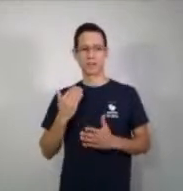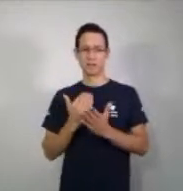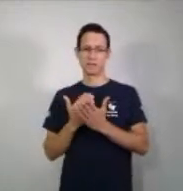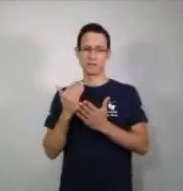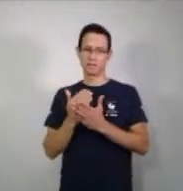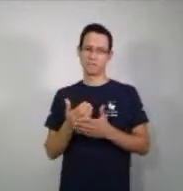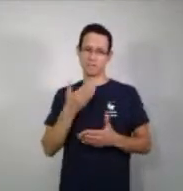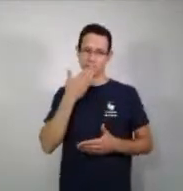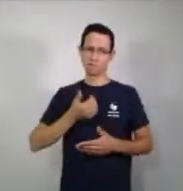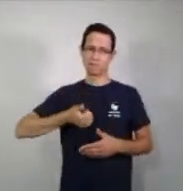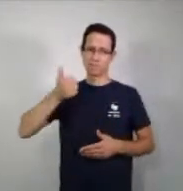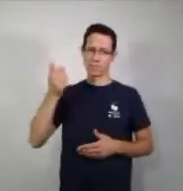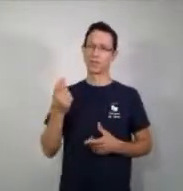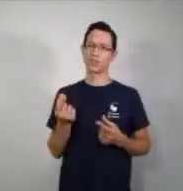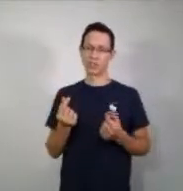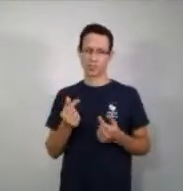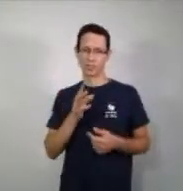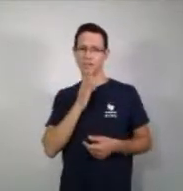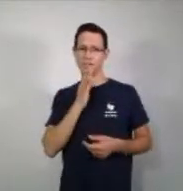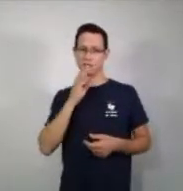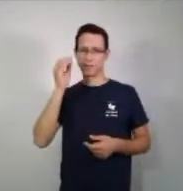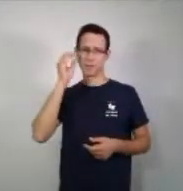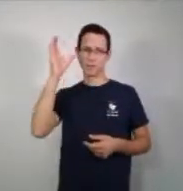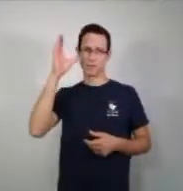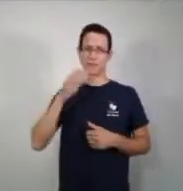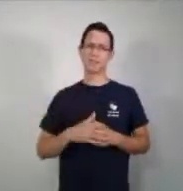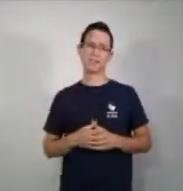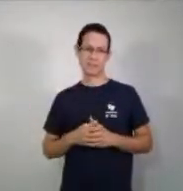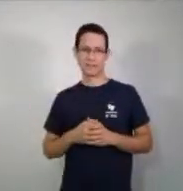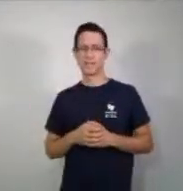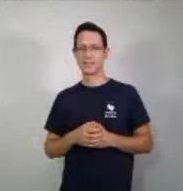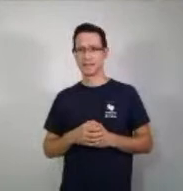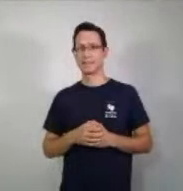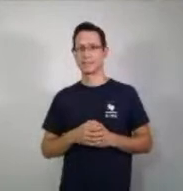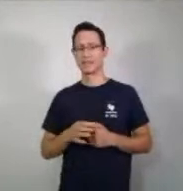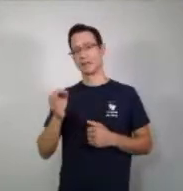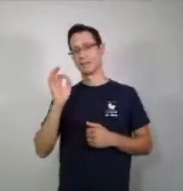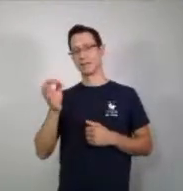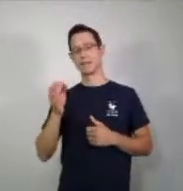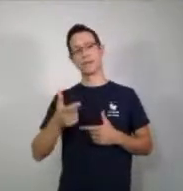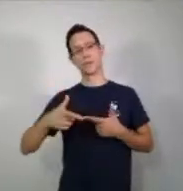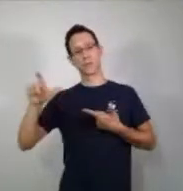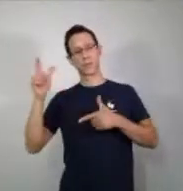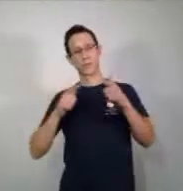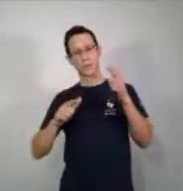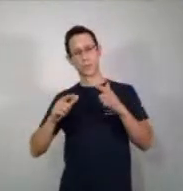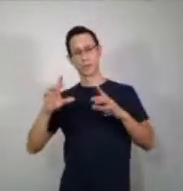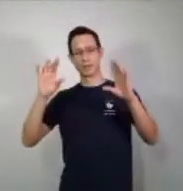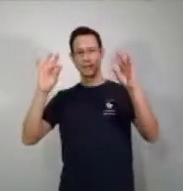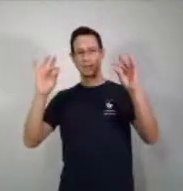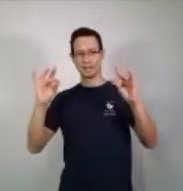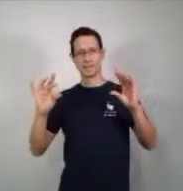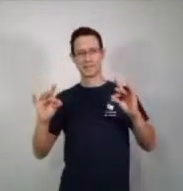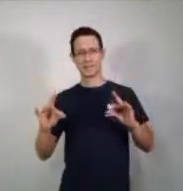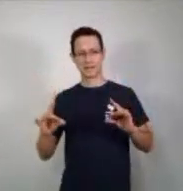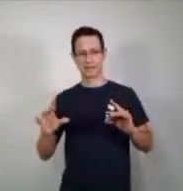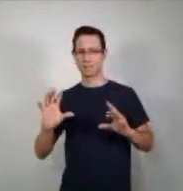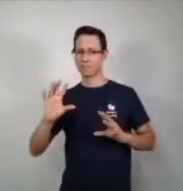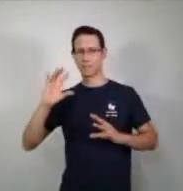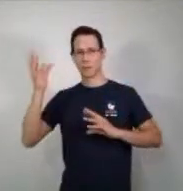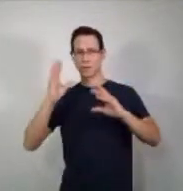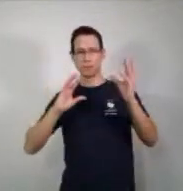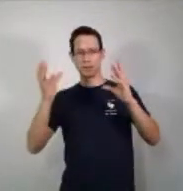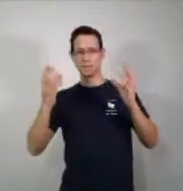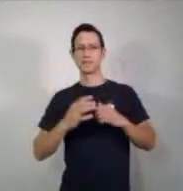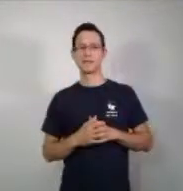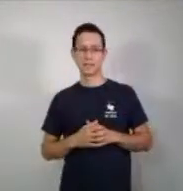tinha, né, mais conhecimento, mas obviamente que a história do Stefan Zweig tem outros, é, detalhes que, né, que fizeram de personalidade,